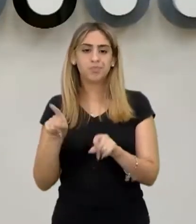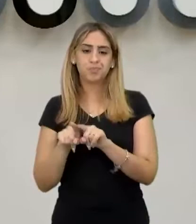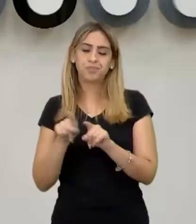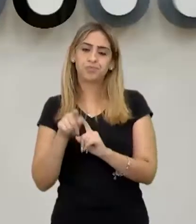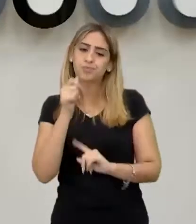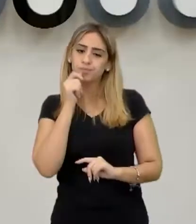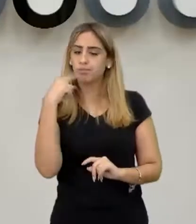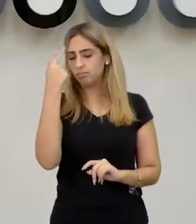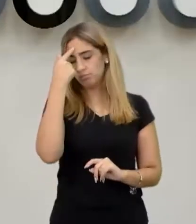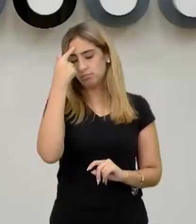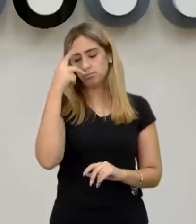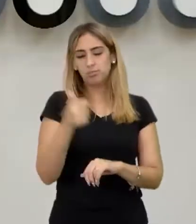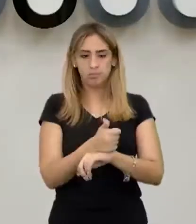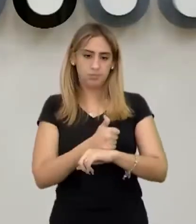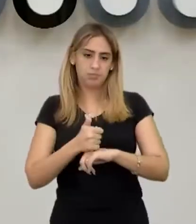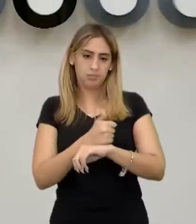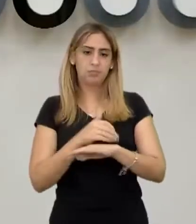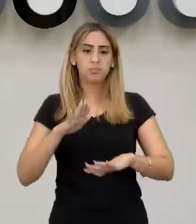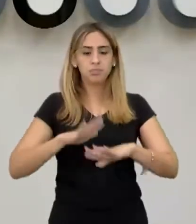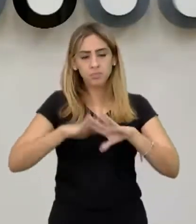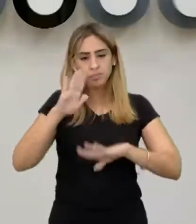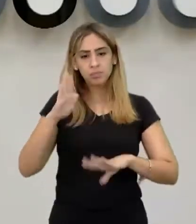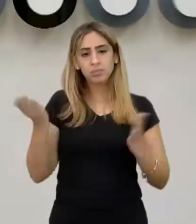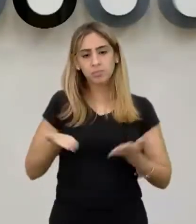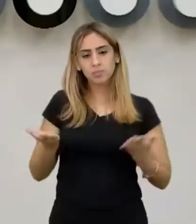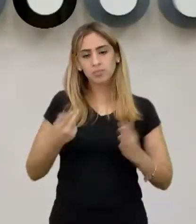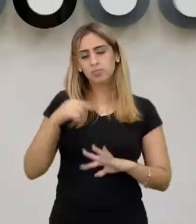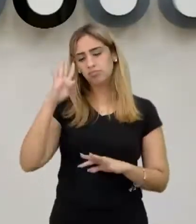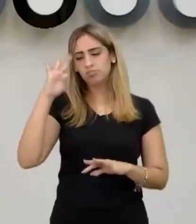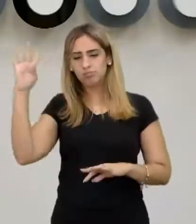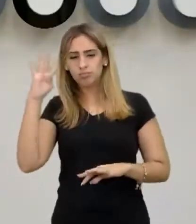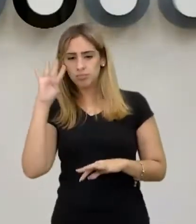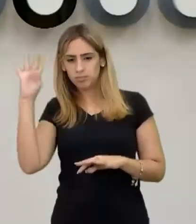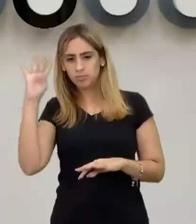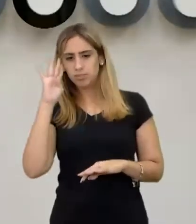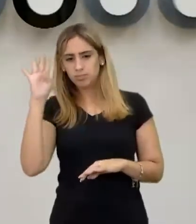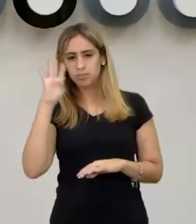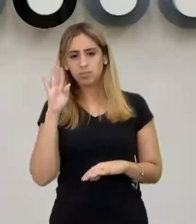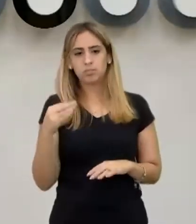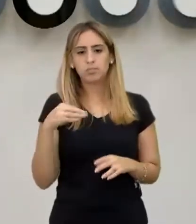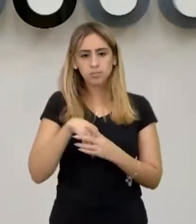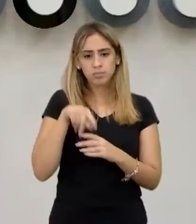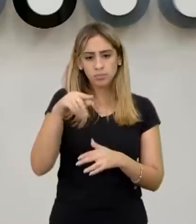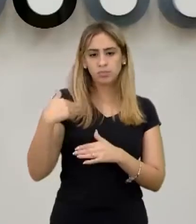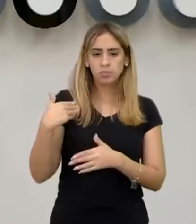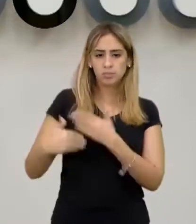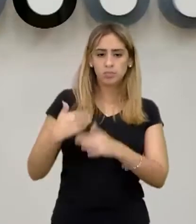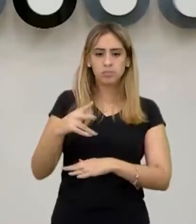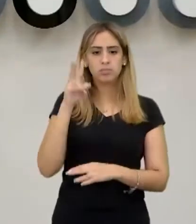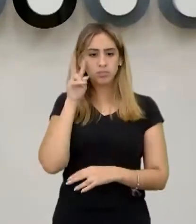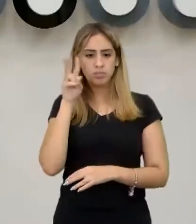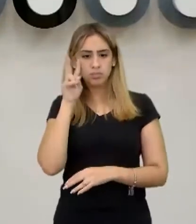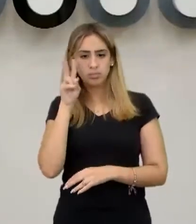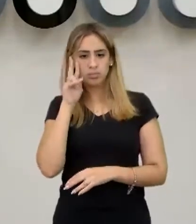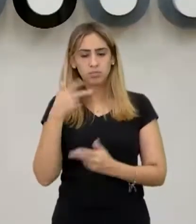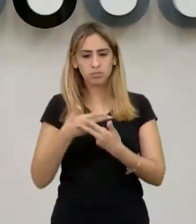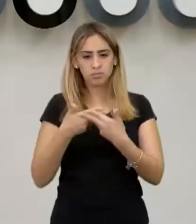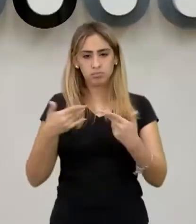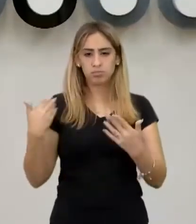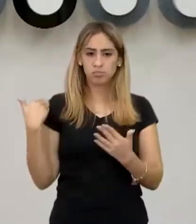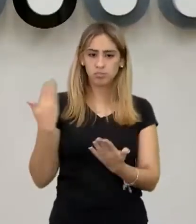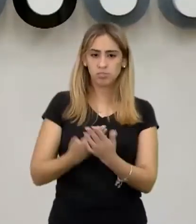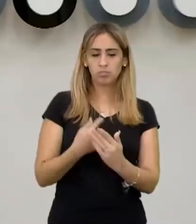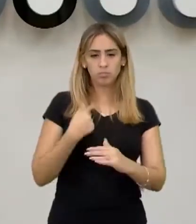ainda não pensava na profissão, mas eu hoje, refletindo, né, dentro desse processo histórico, da bagagem que a gente